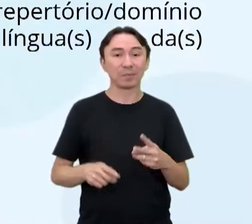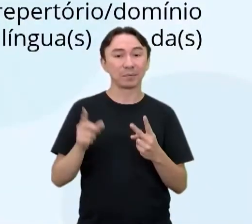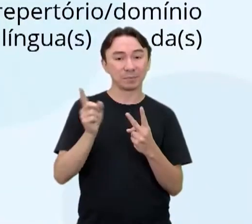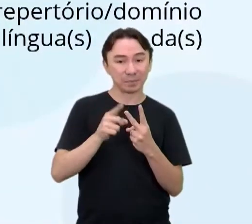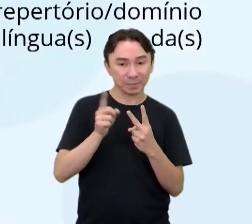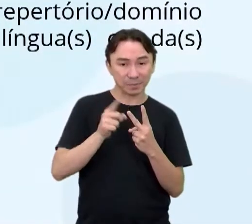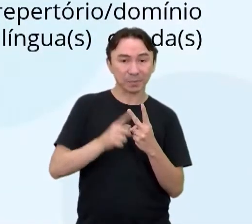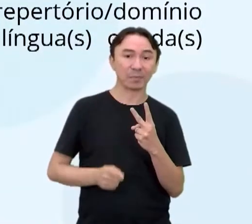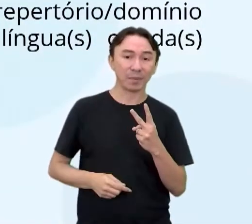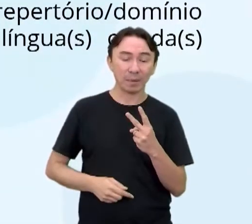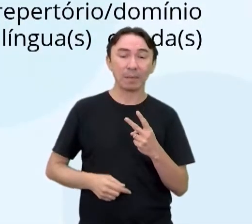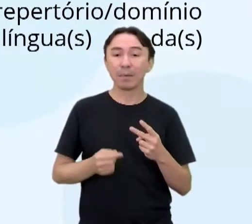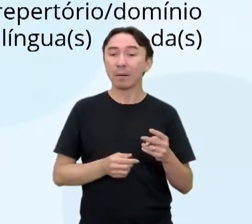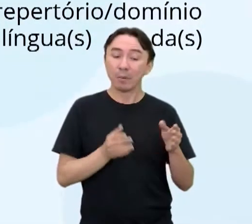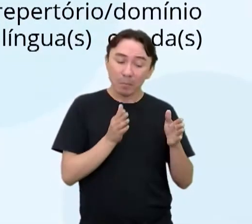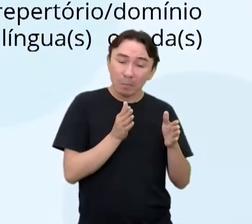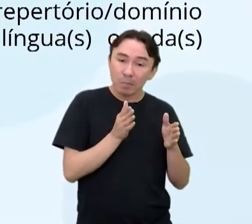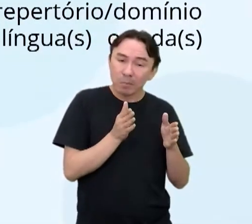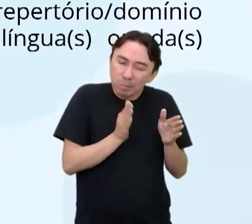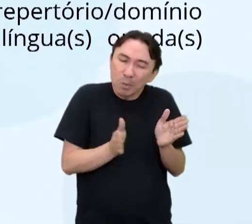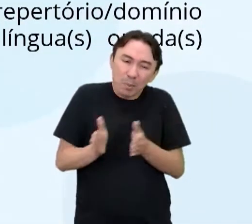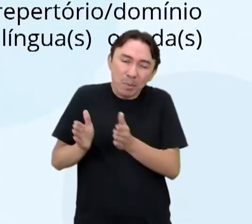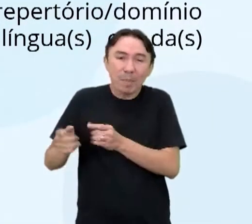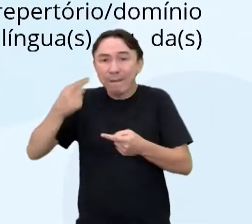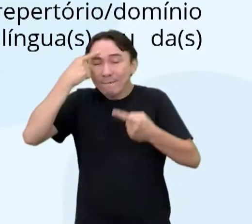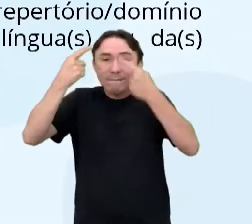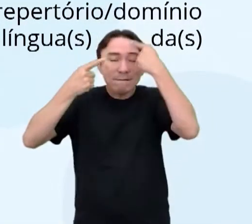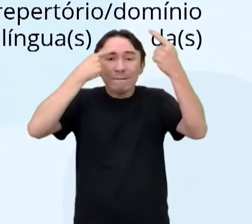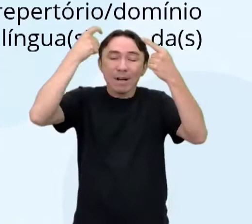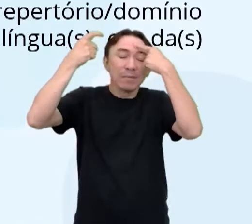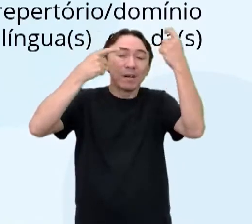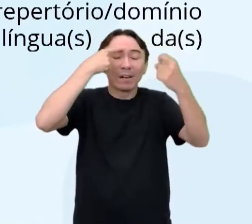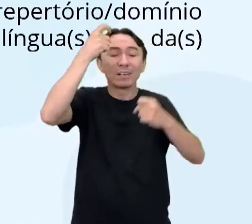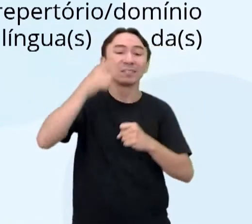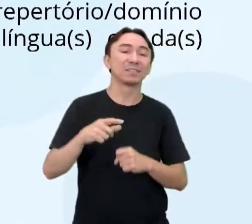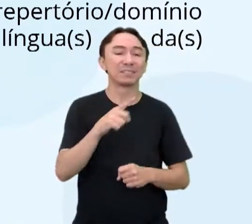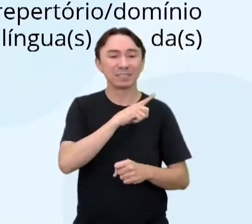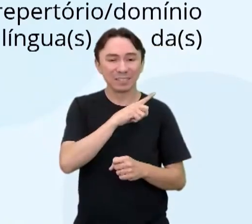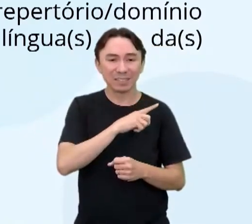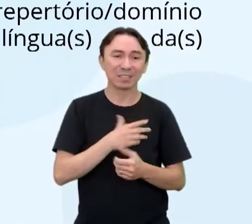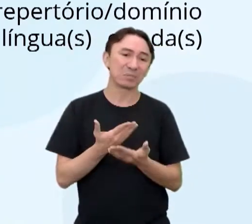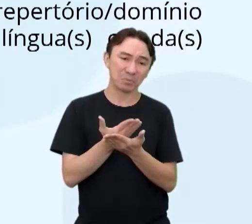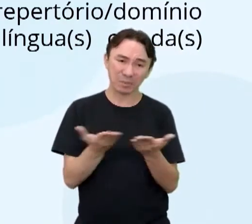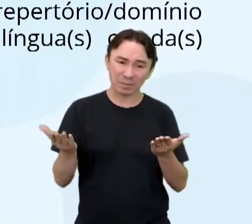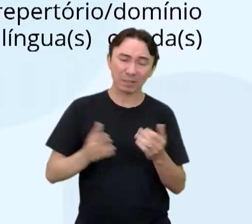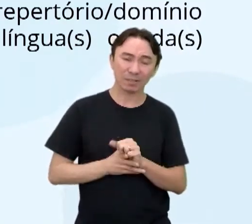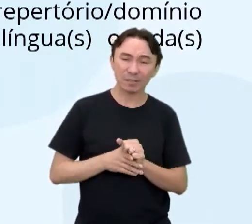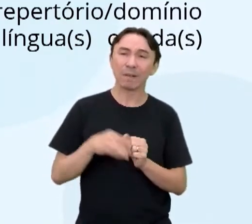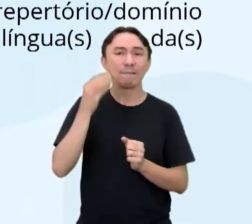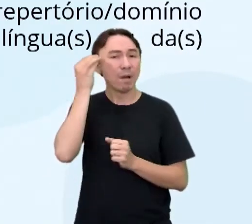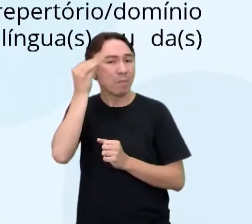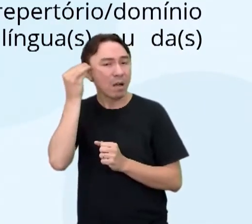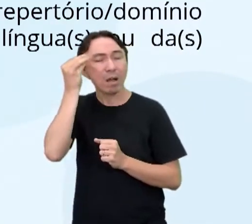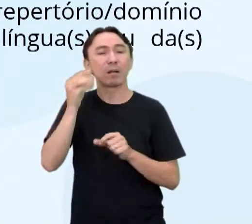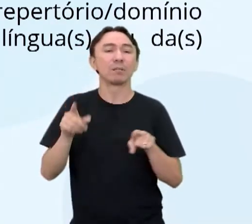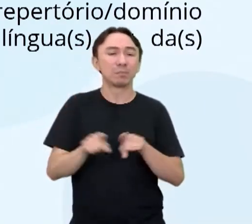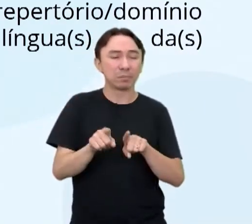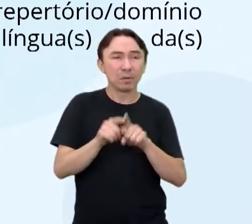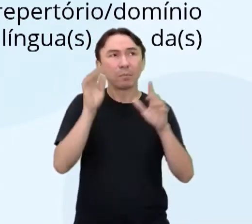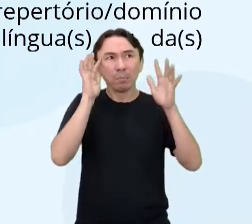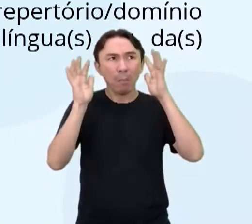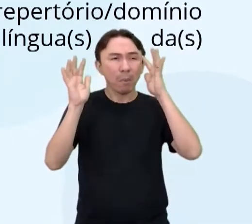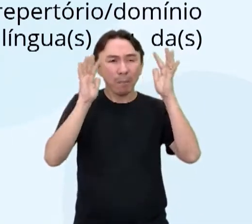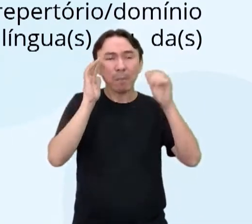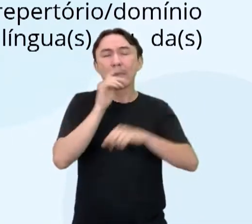né? Vocês vão reconhecer os produtos e processos criativos por meio da fruição, vivência e reflexão crítica sobre as obras